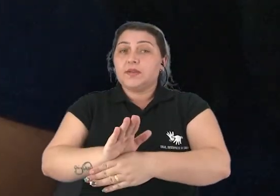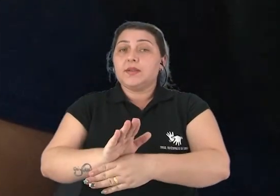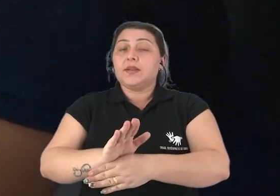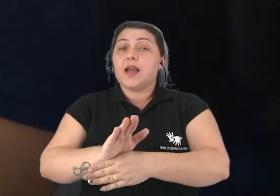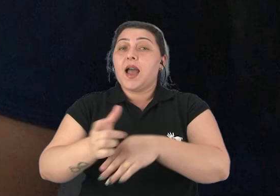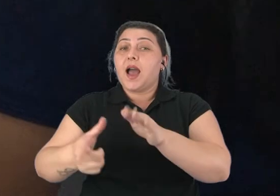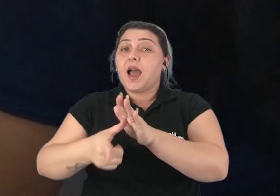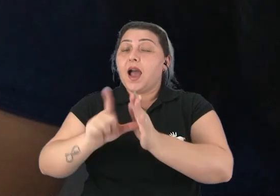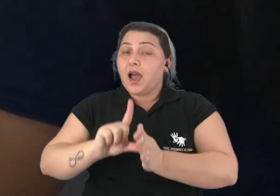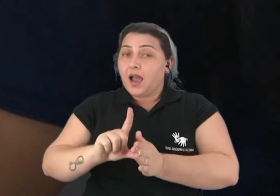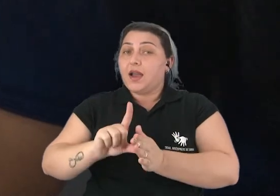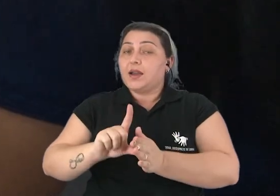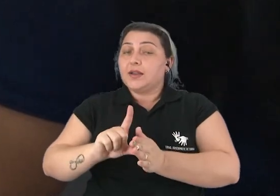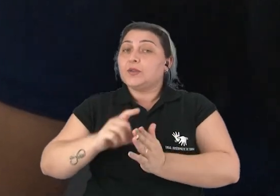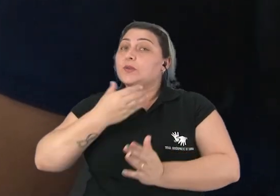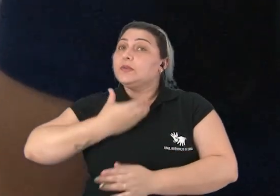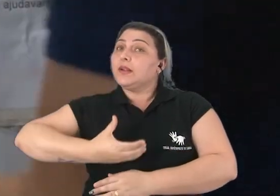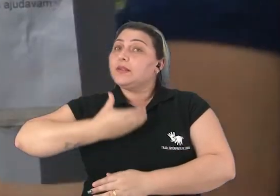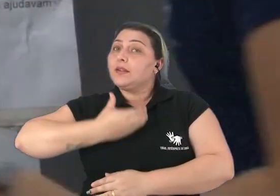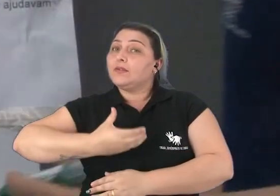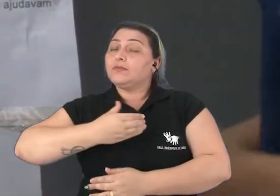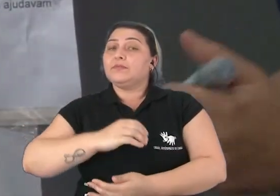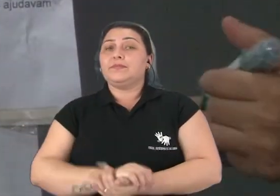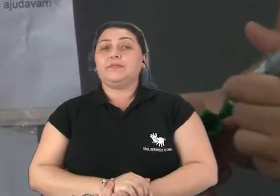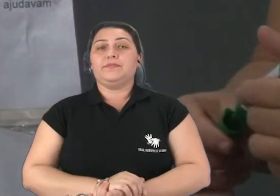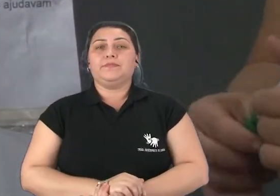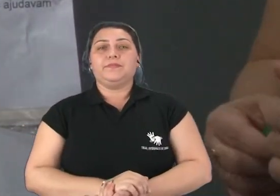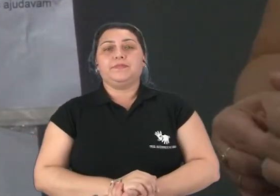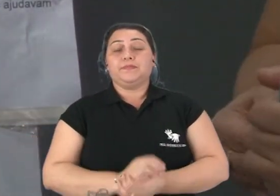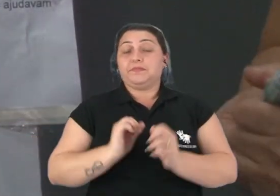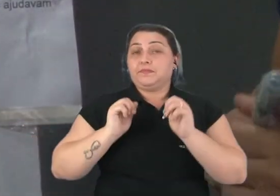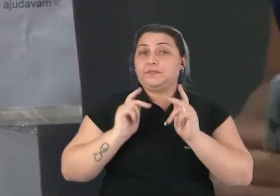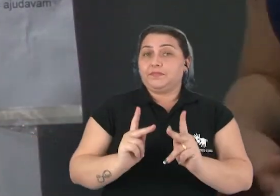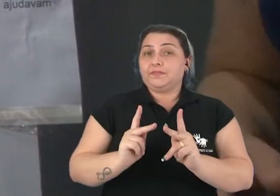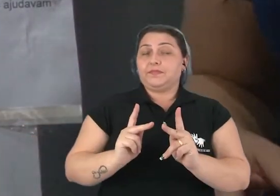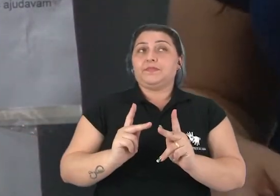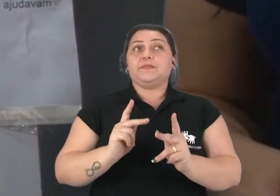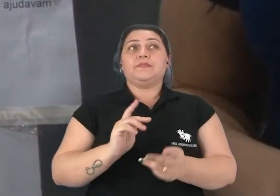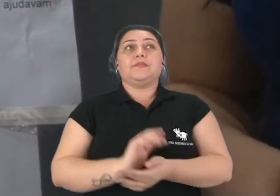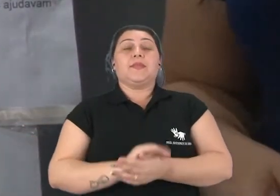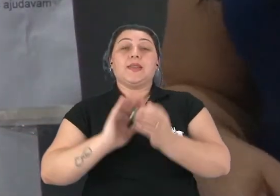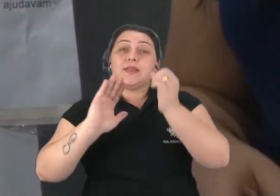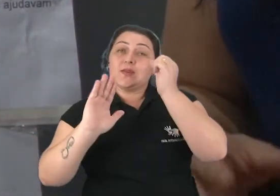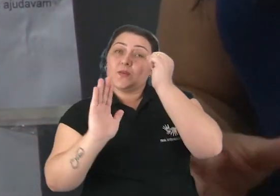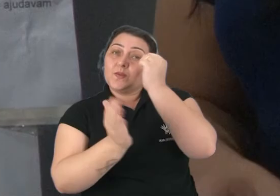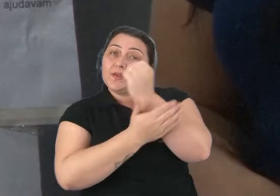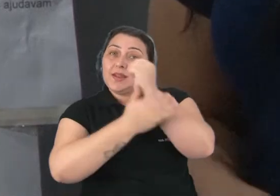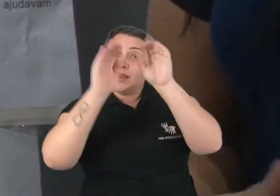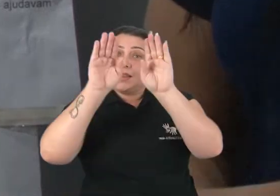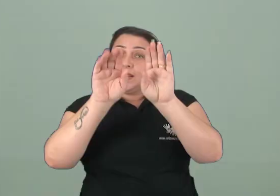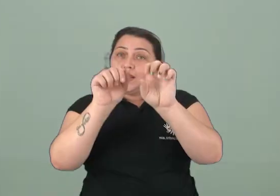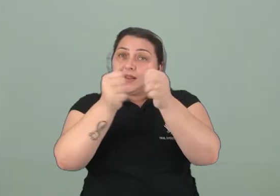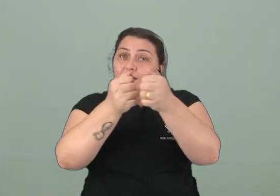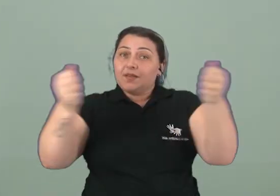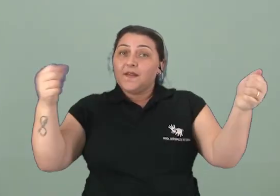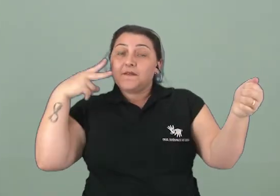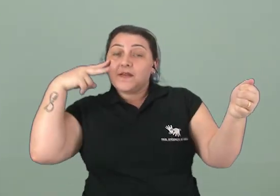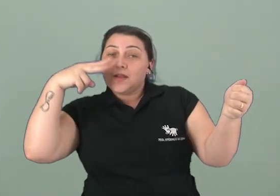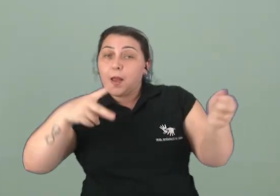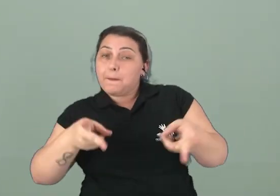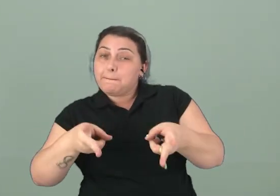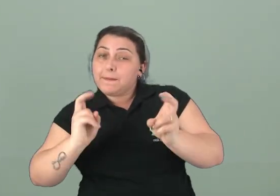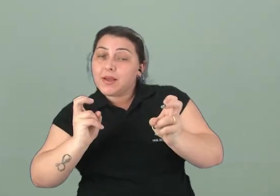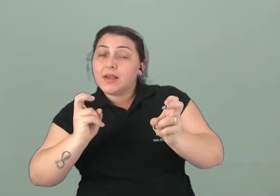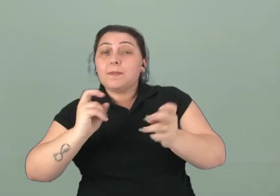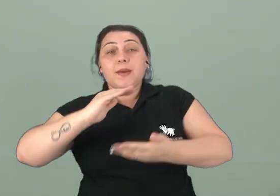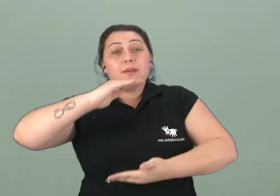Na véspera do Natal. Okay? Foi quando eles se esconderam na cortina e ficaram observando e